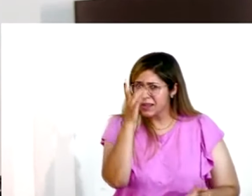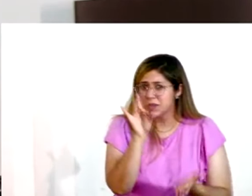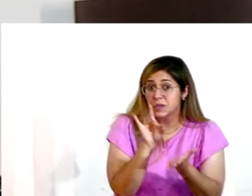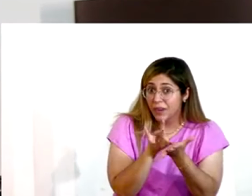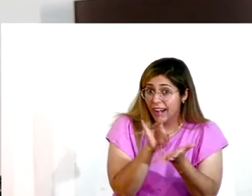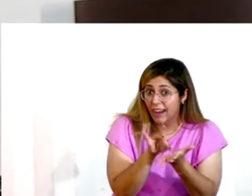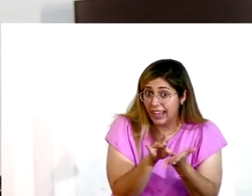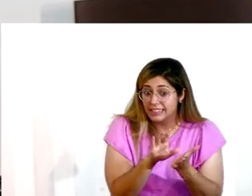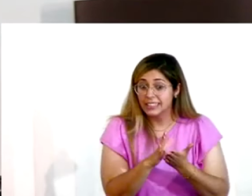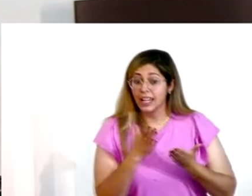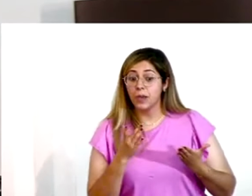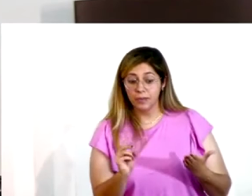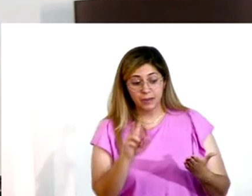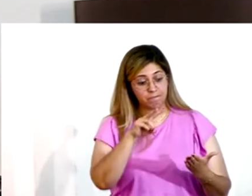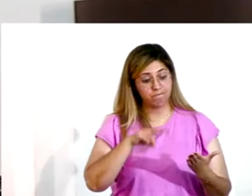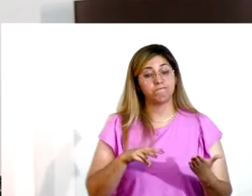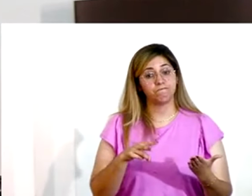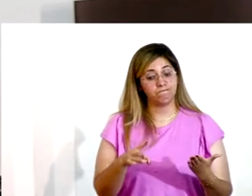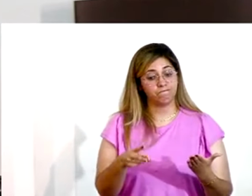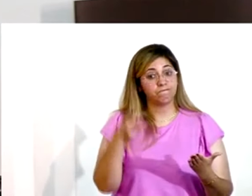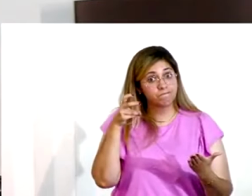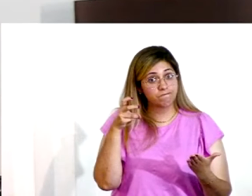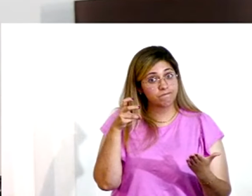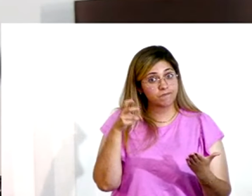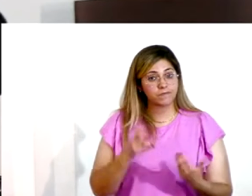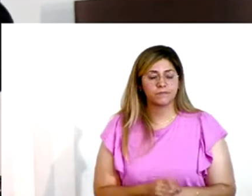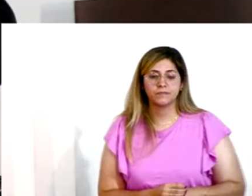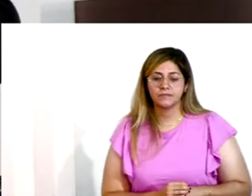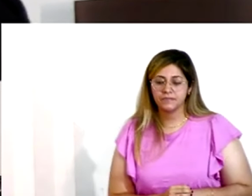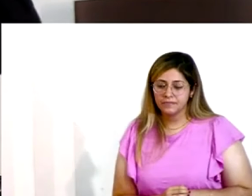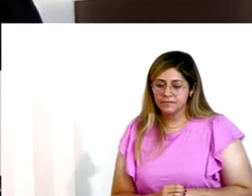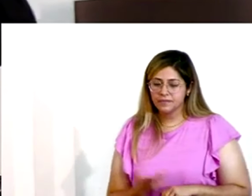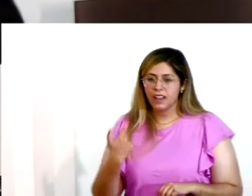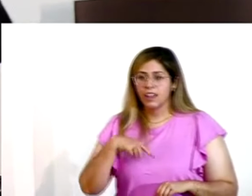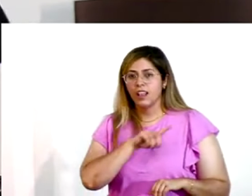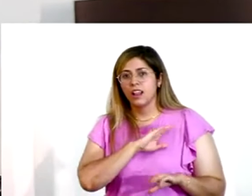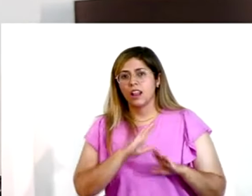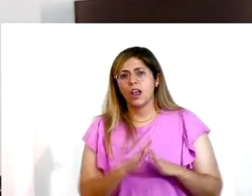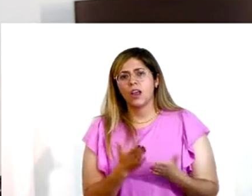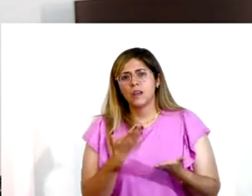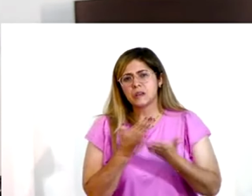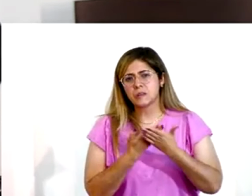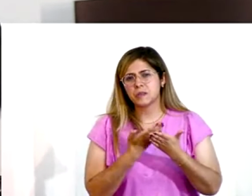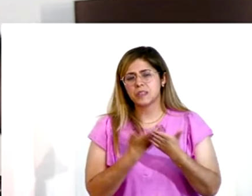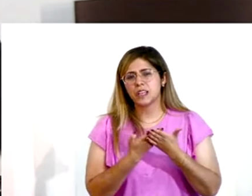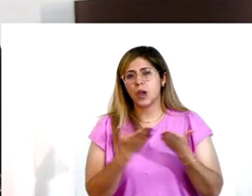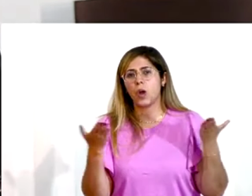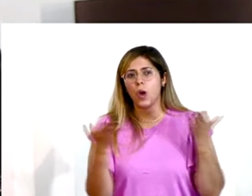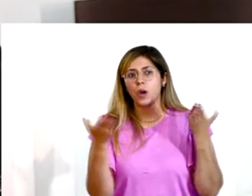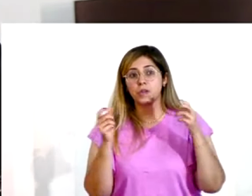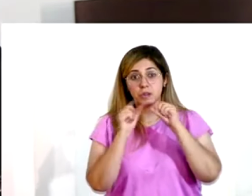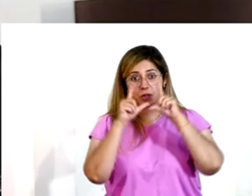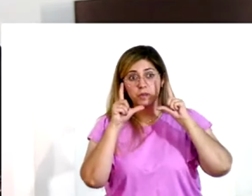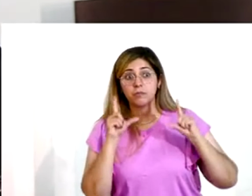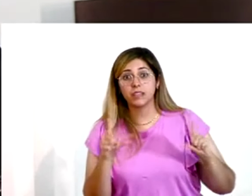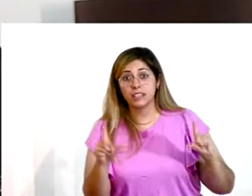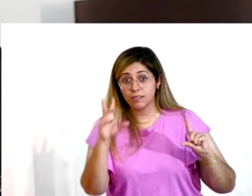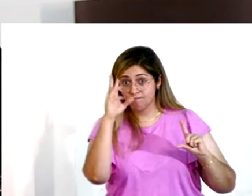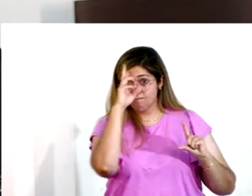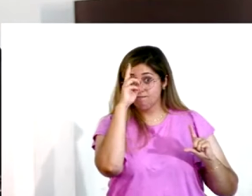conversão na Bíblia. Hoje pela manhã, os nossos alunos acompanharam situações envolvendo